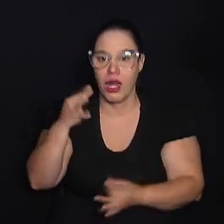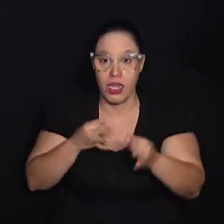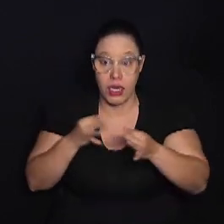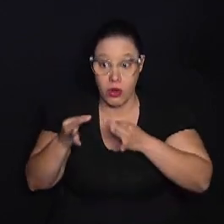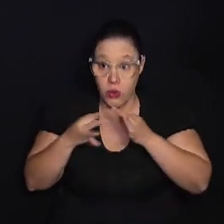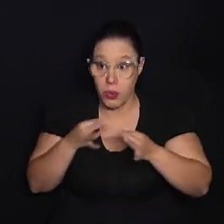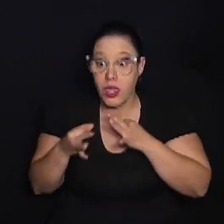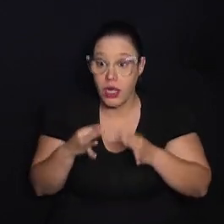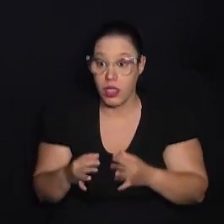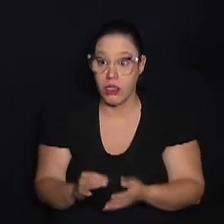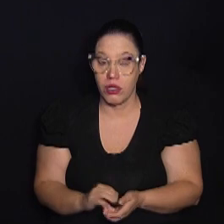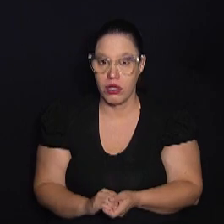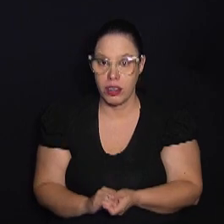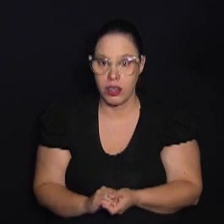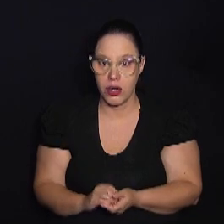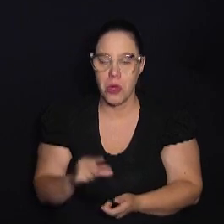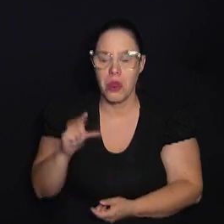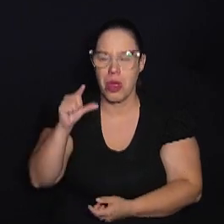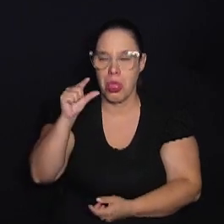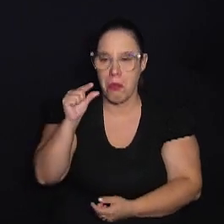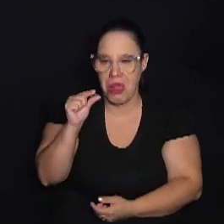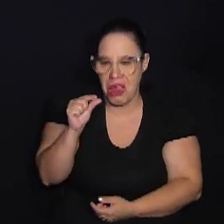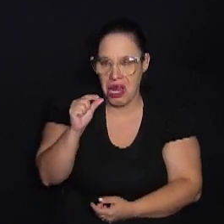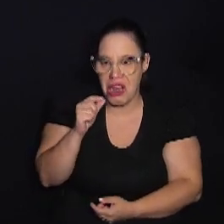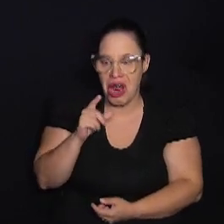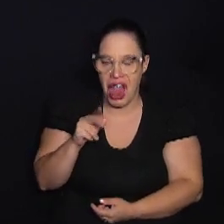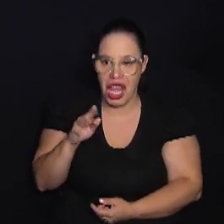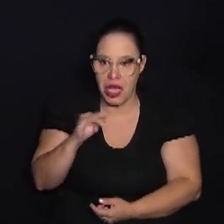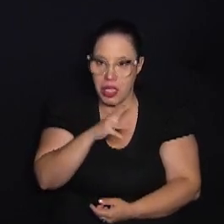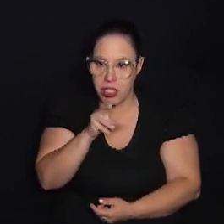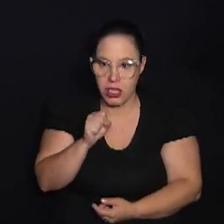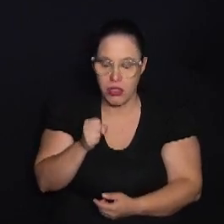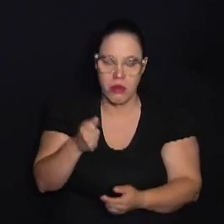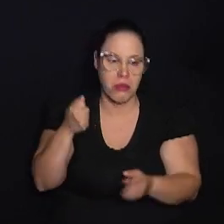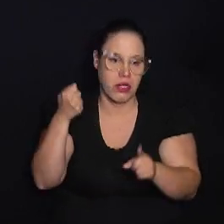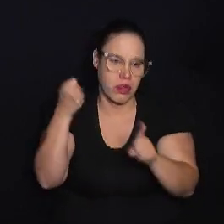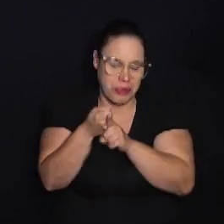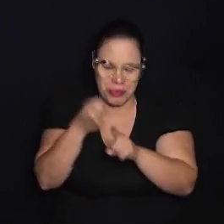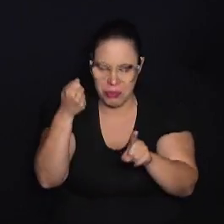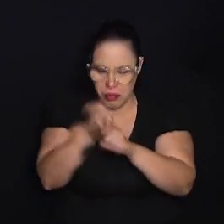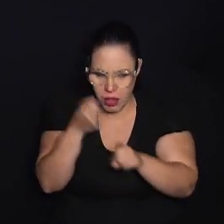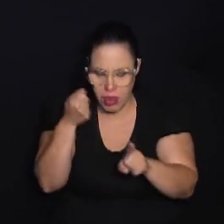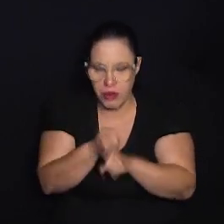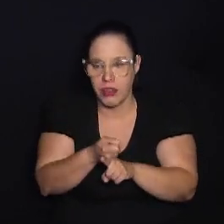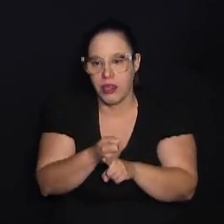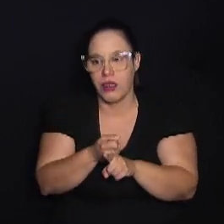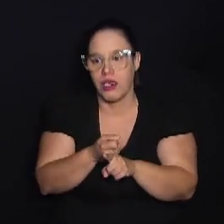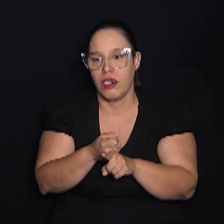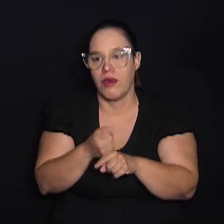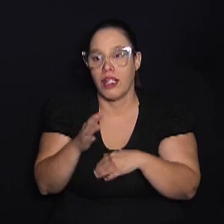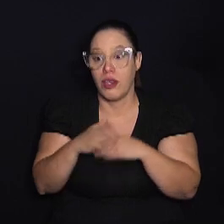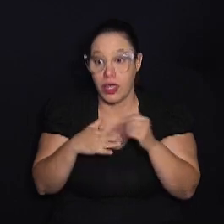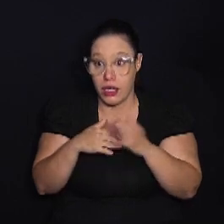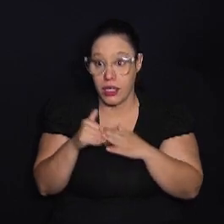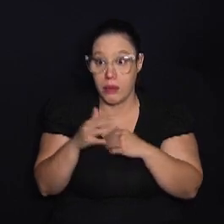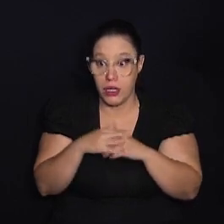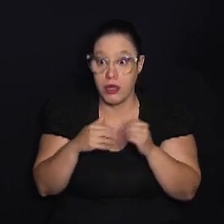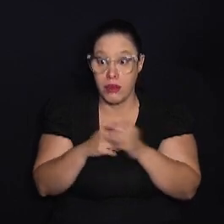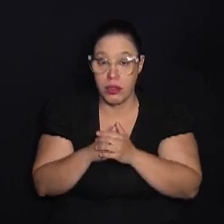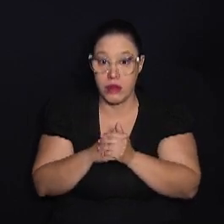coisa, quanto menor a lesão, menos agressivo tem que ser o tratamento, né? Que a gente tem que pensar, por